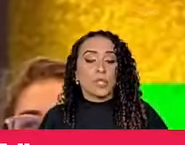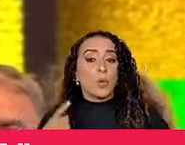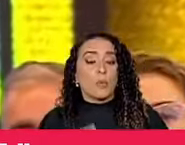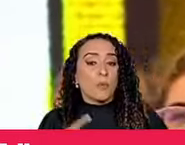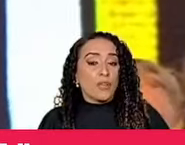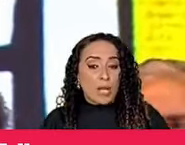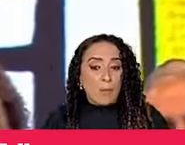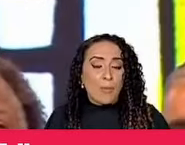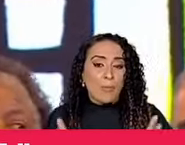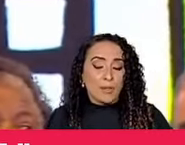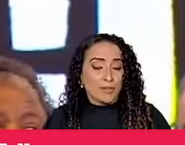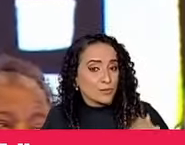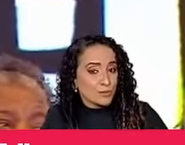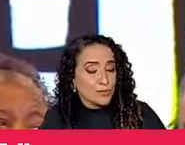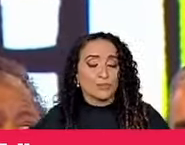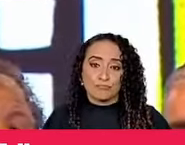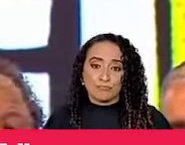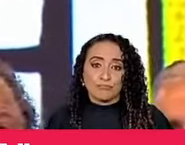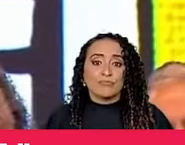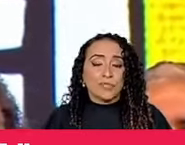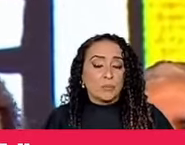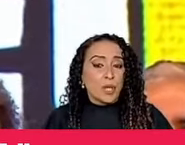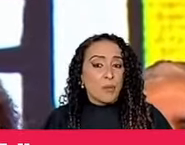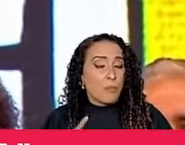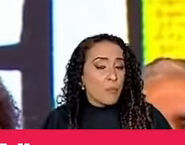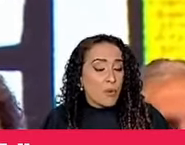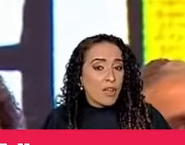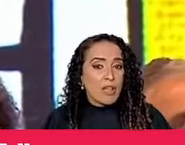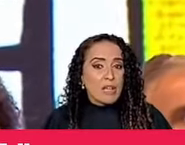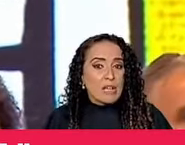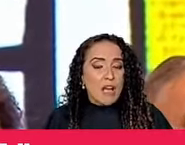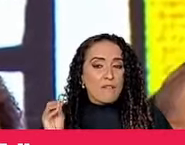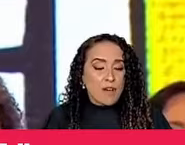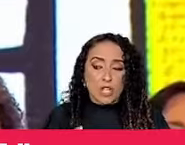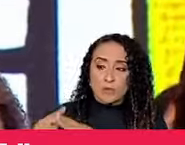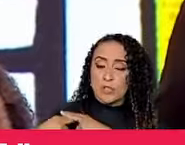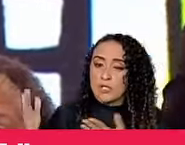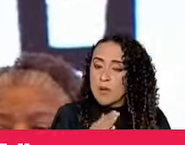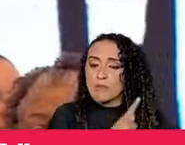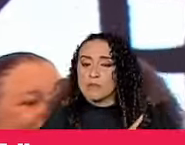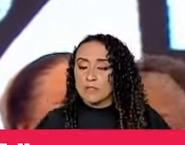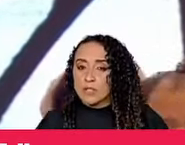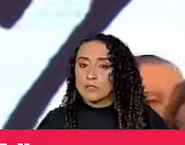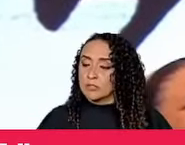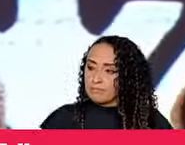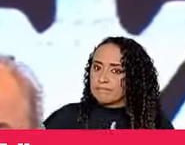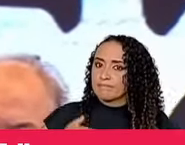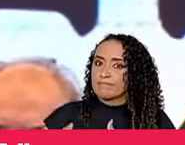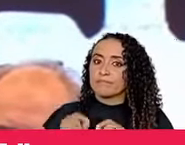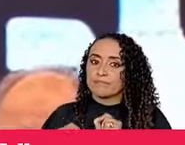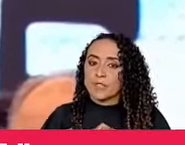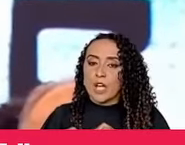da pobreza do Rio de Janeiro e por conta de irresponsabilidade de governantes em outros momentos. O que foi crescendo foi